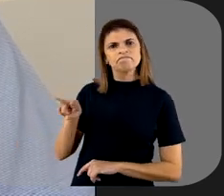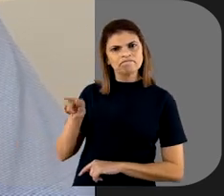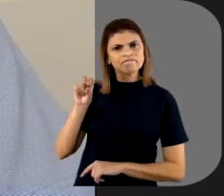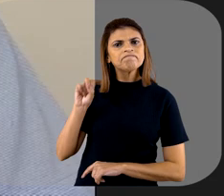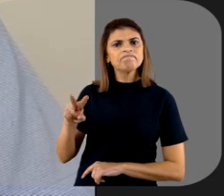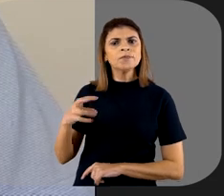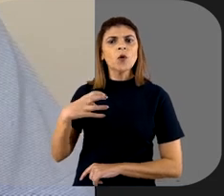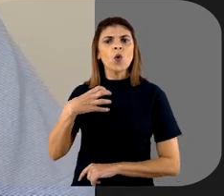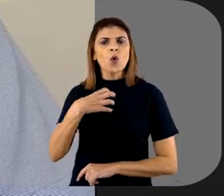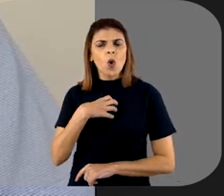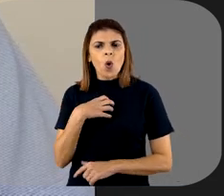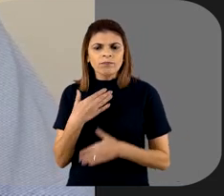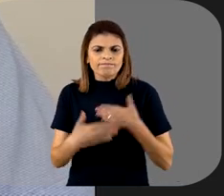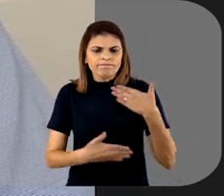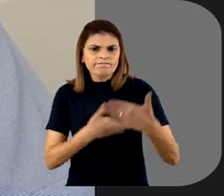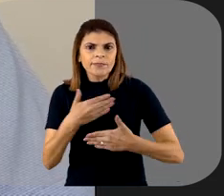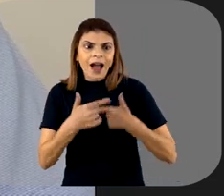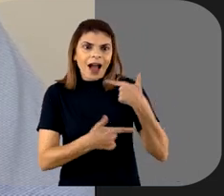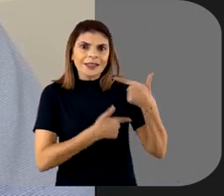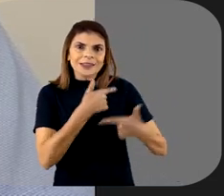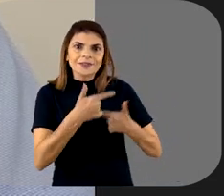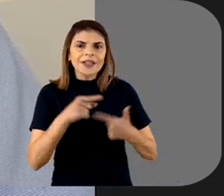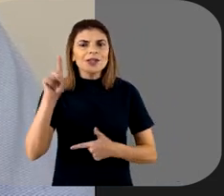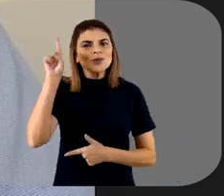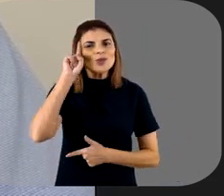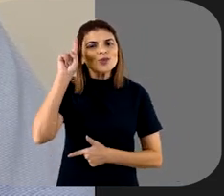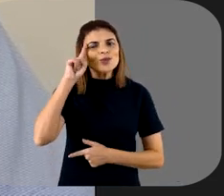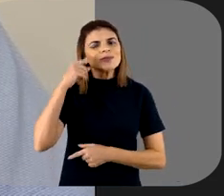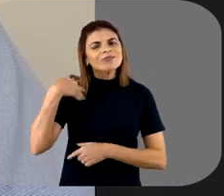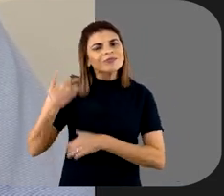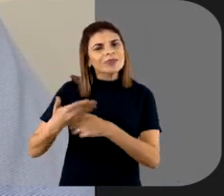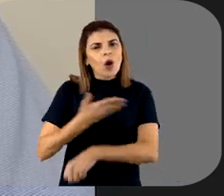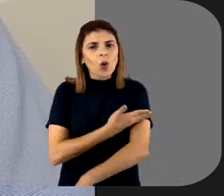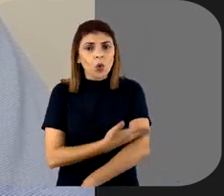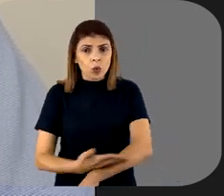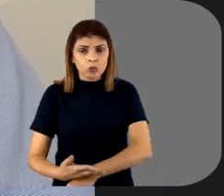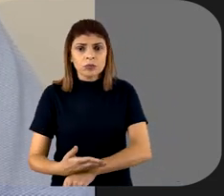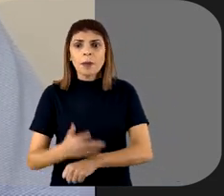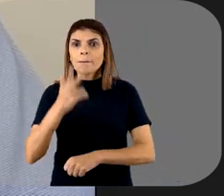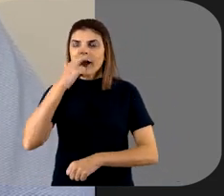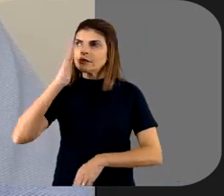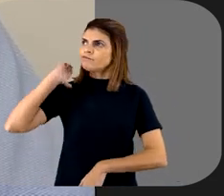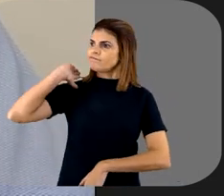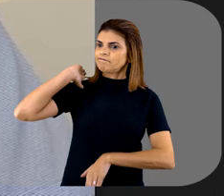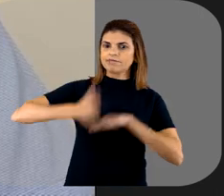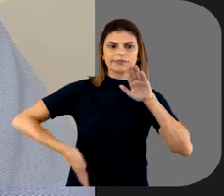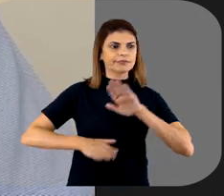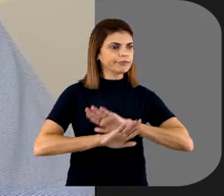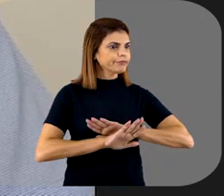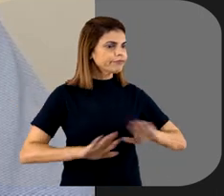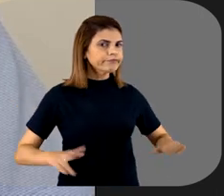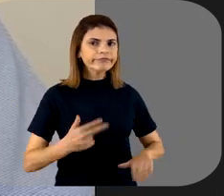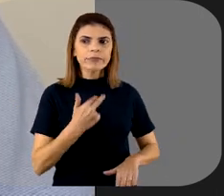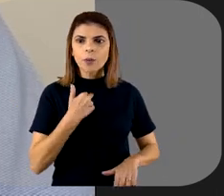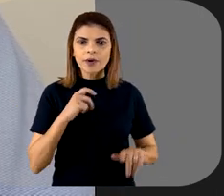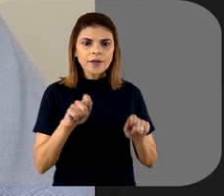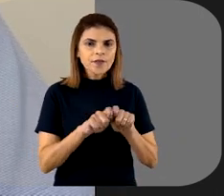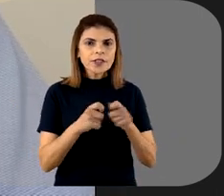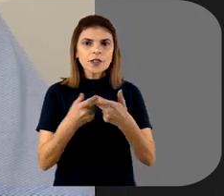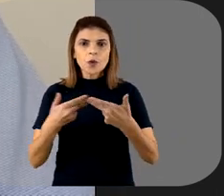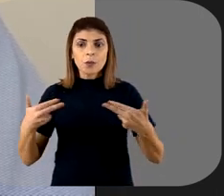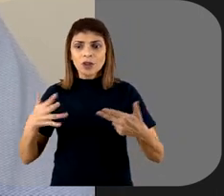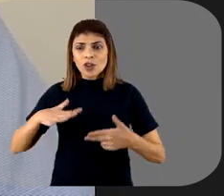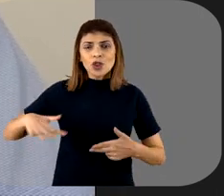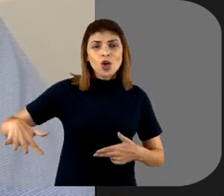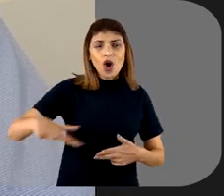intensa uma alteração na dinâmica de suas atividades cotidianas. Então, houve uma ruptura muito grande